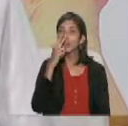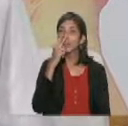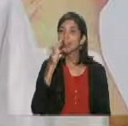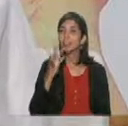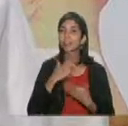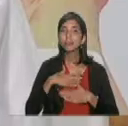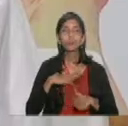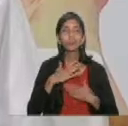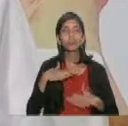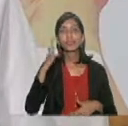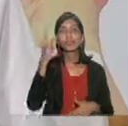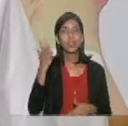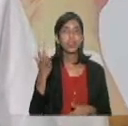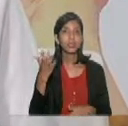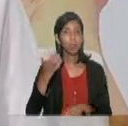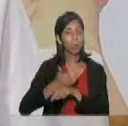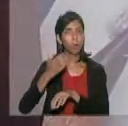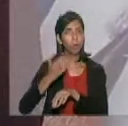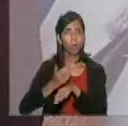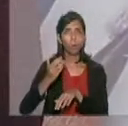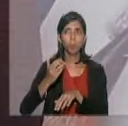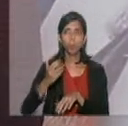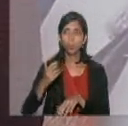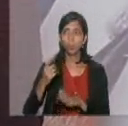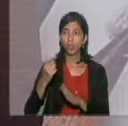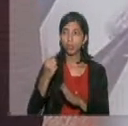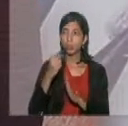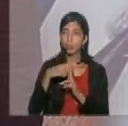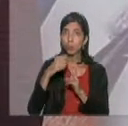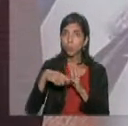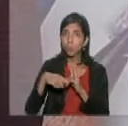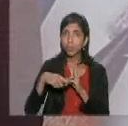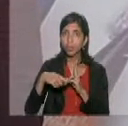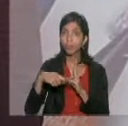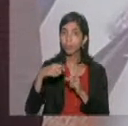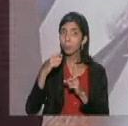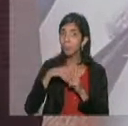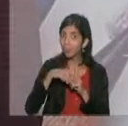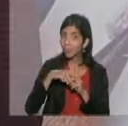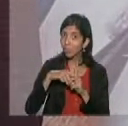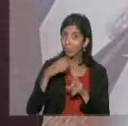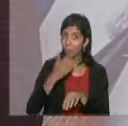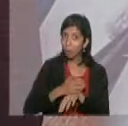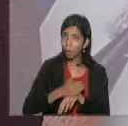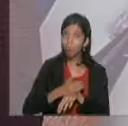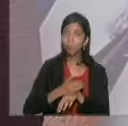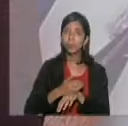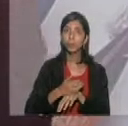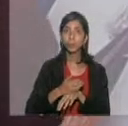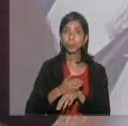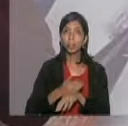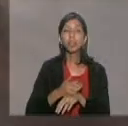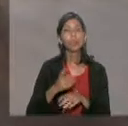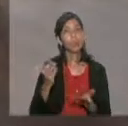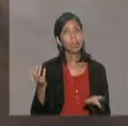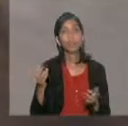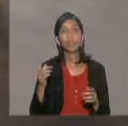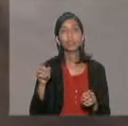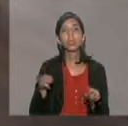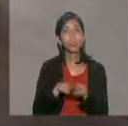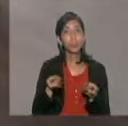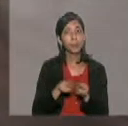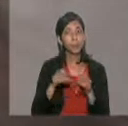com certeza, mas ela, depois que ela tossiu, ela conseguiu ficar bem. E aí a gente está aqui já caminhando para o finalzinho do último programa, já